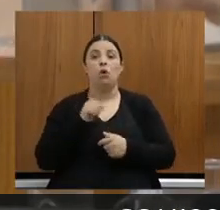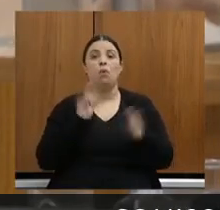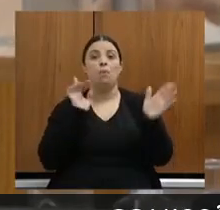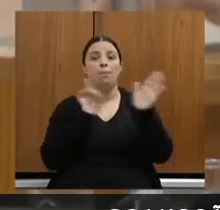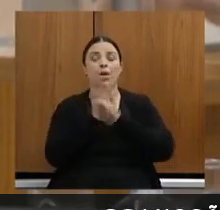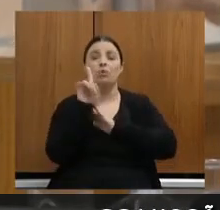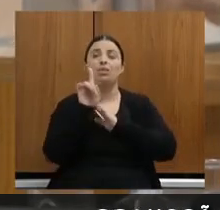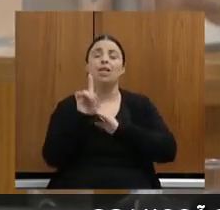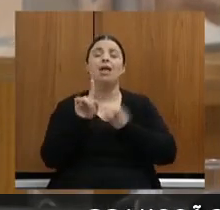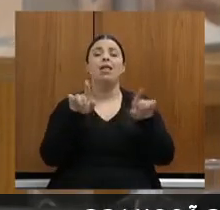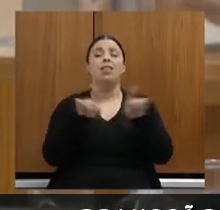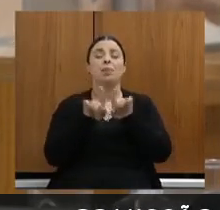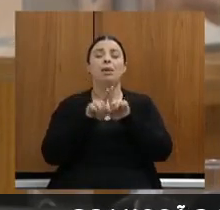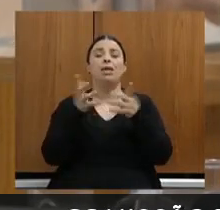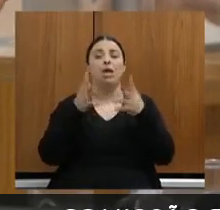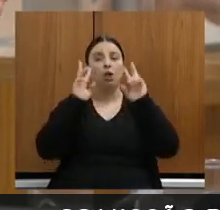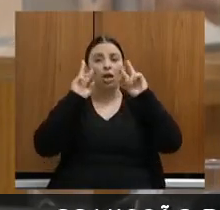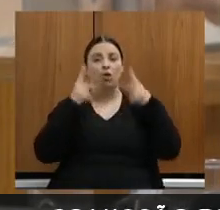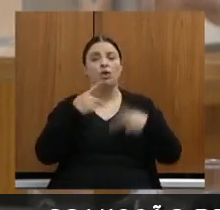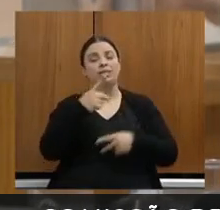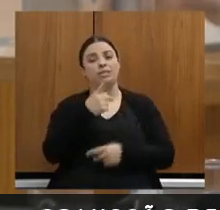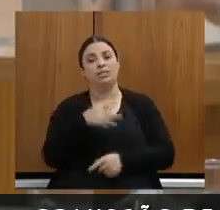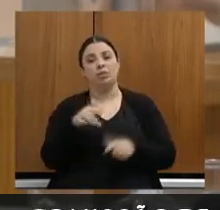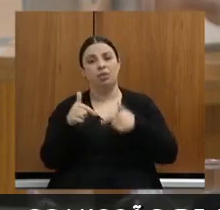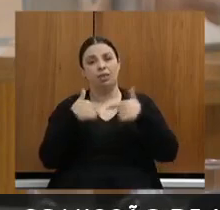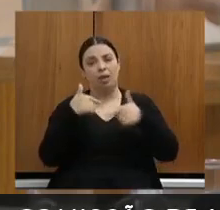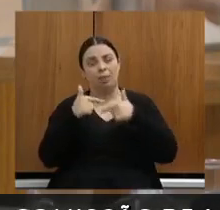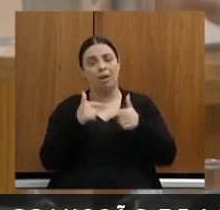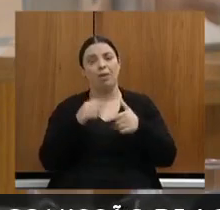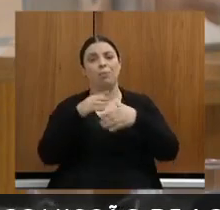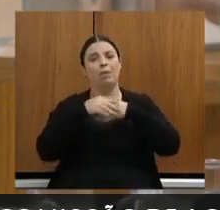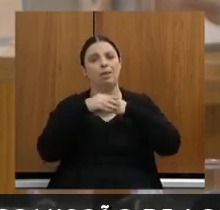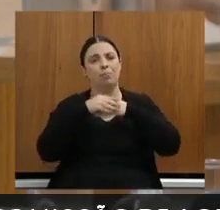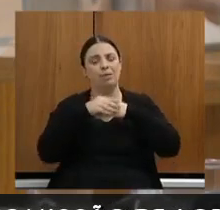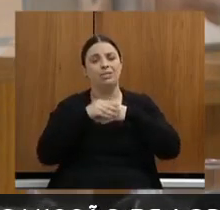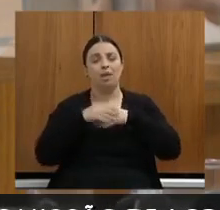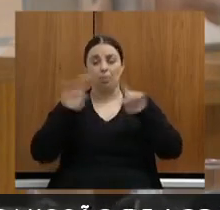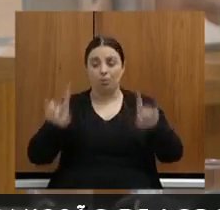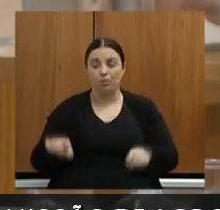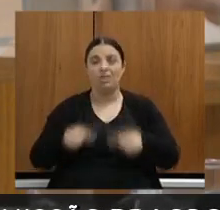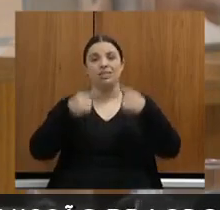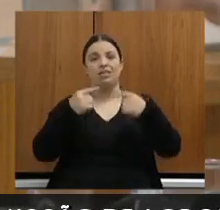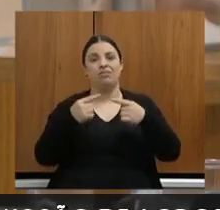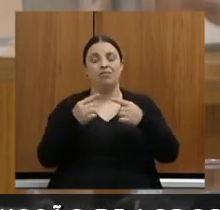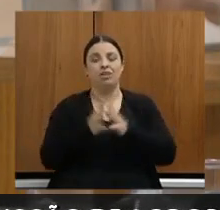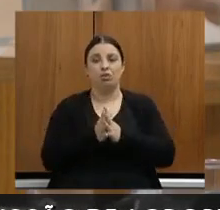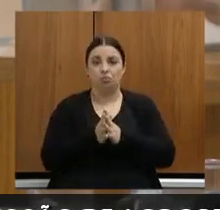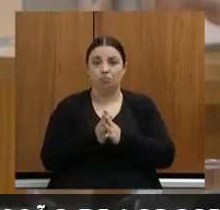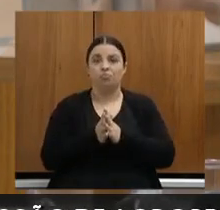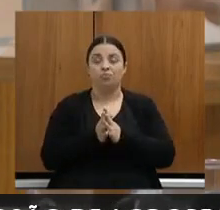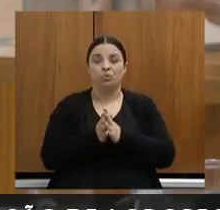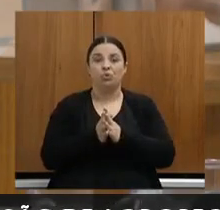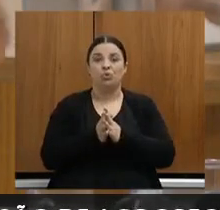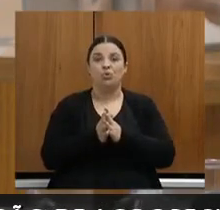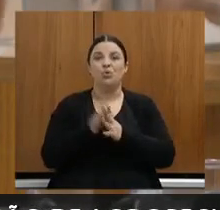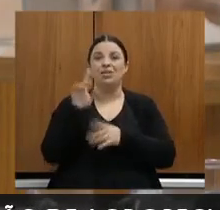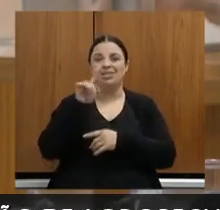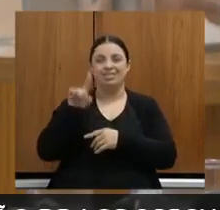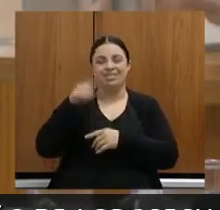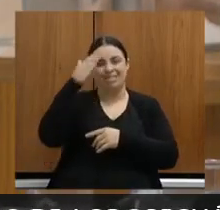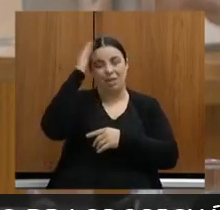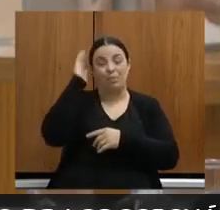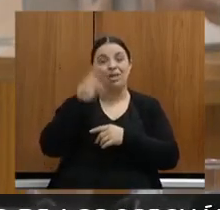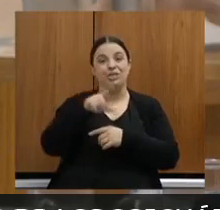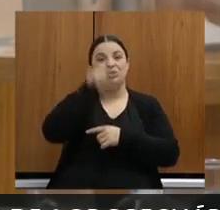que era que apenas reconhecer o trabalho parabenizar pelo desafio enfrentado o acerto do governador Romeu Zema